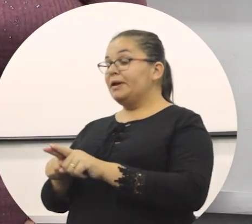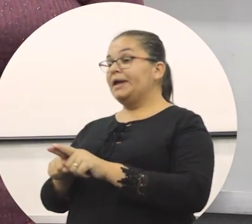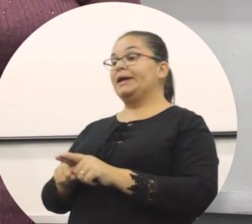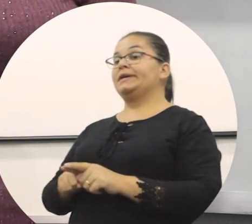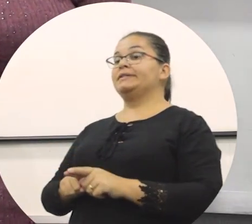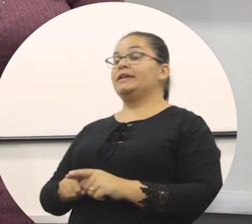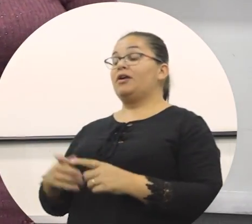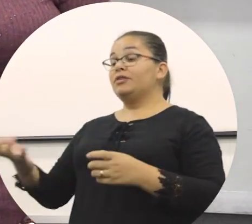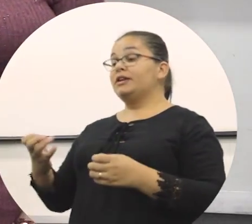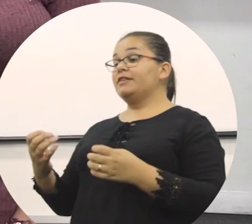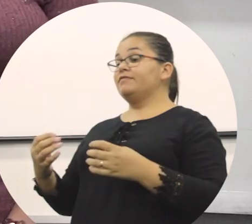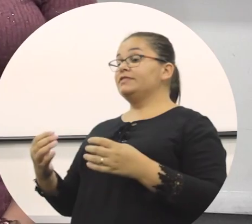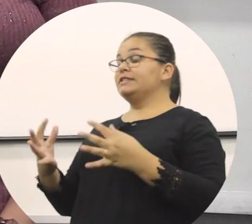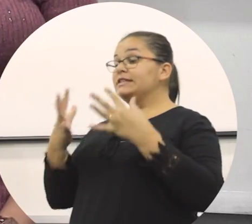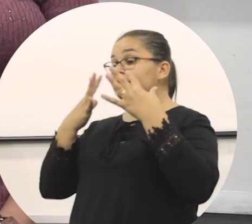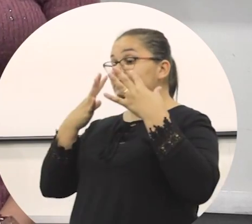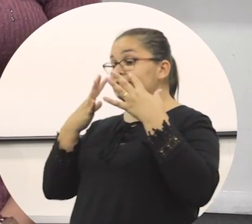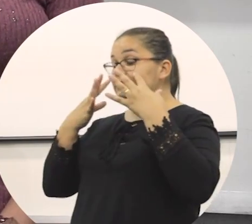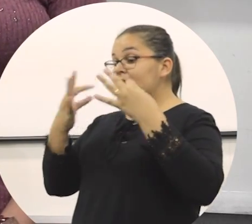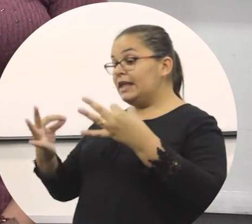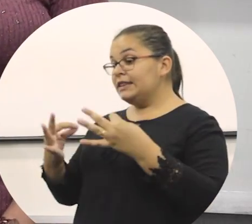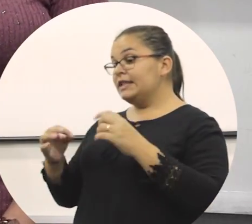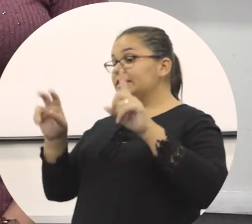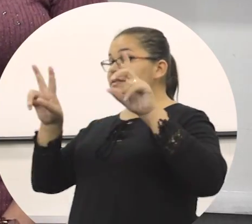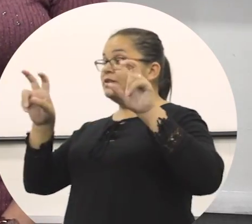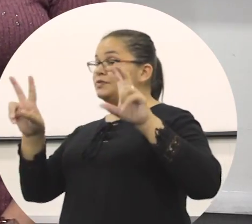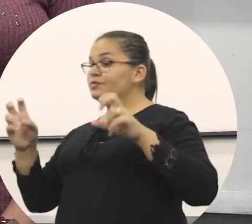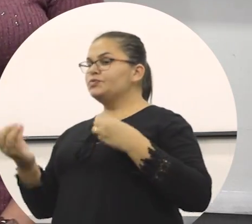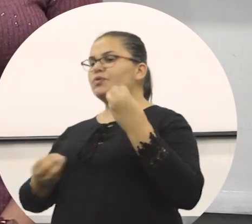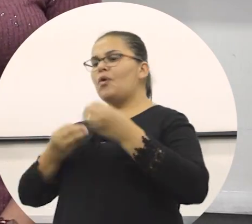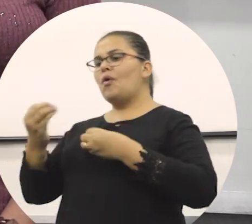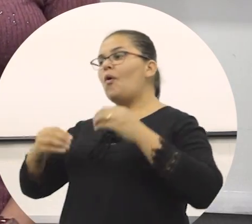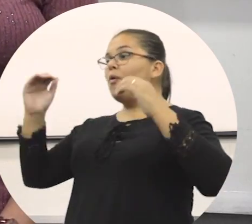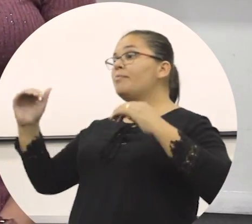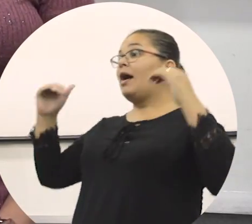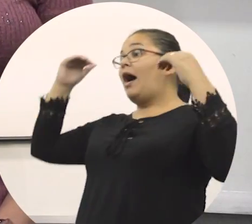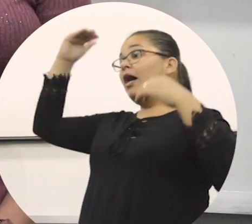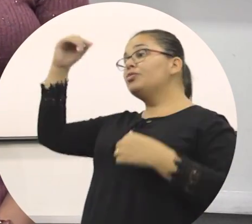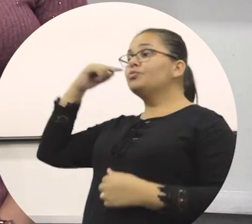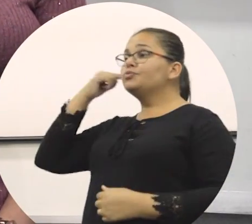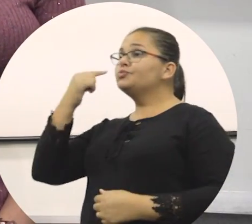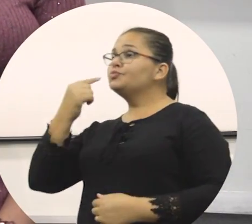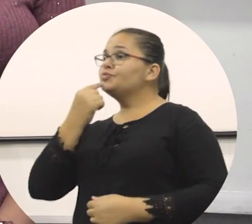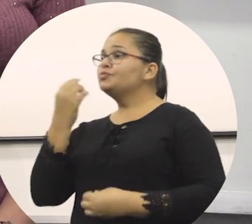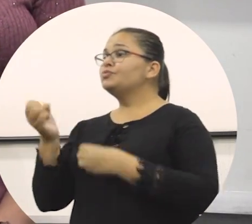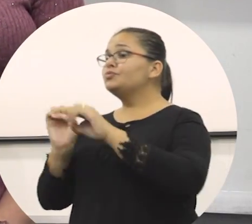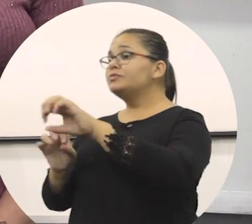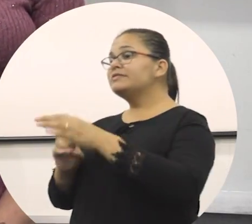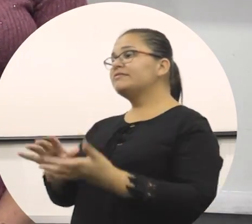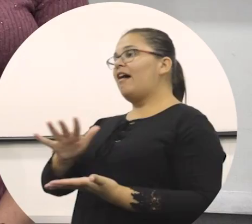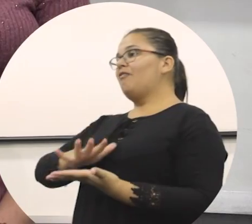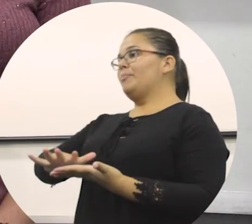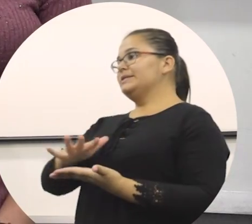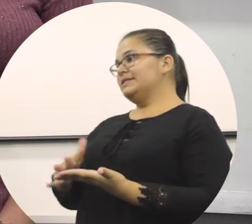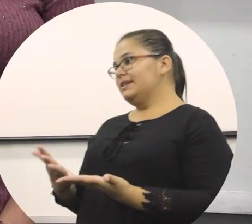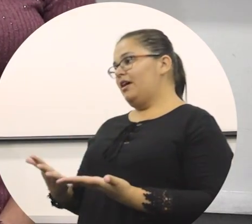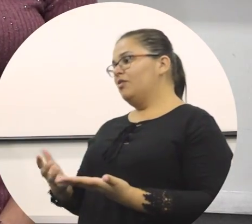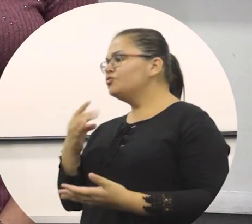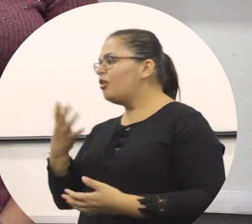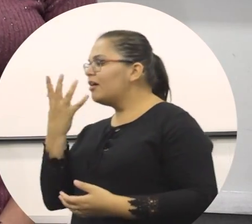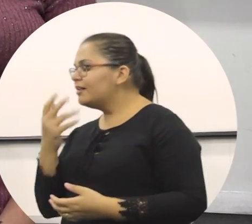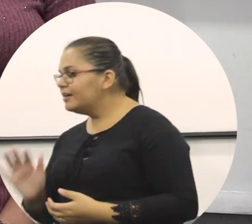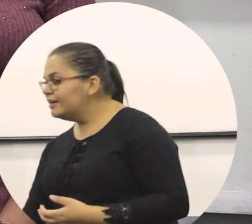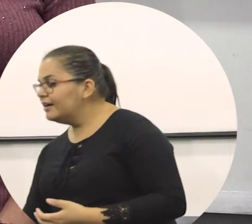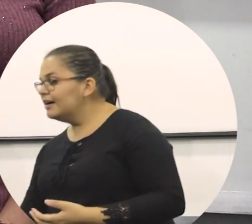especial por ter lido com esse público, a questão da alfabetização de adultos. Porque a gente acaba discutindo um pouco a questão da